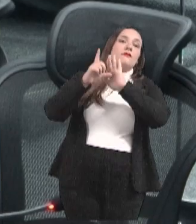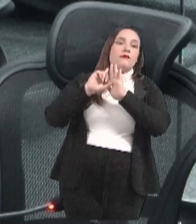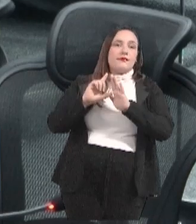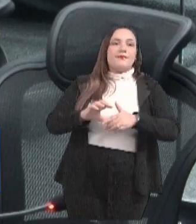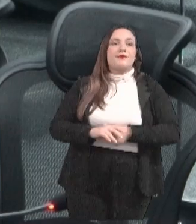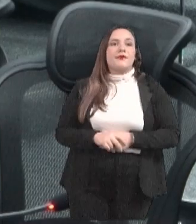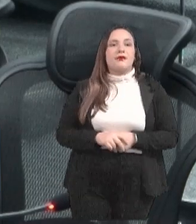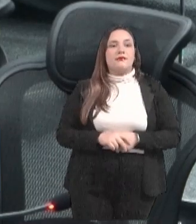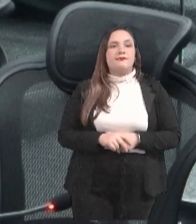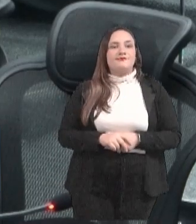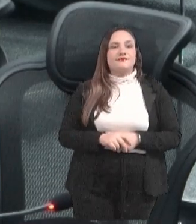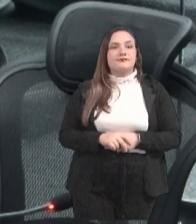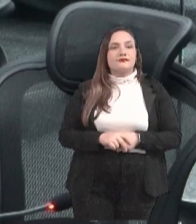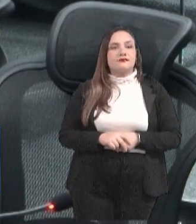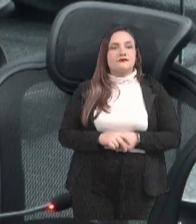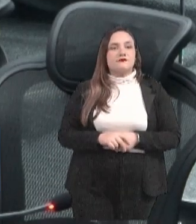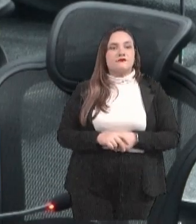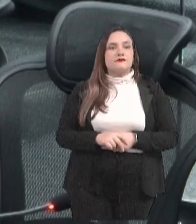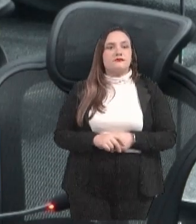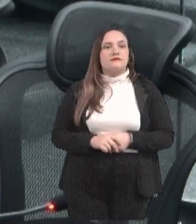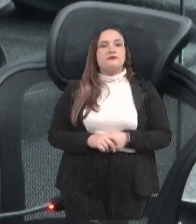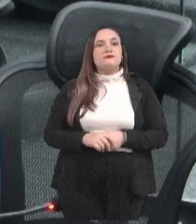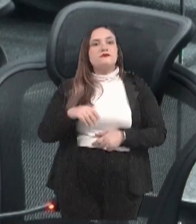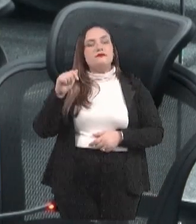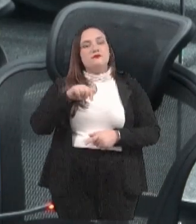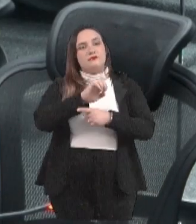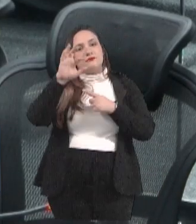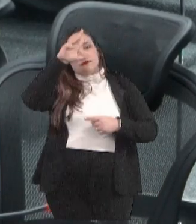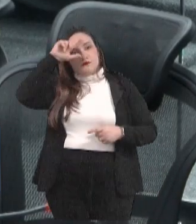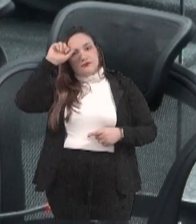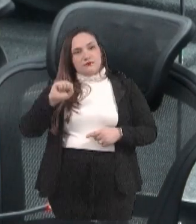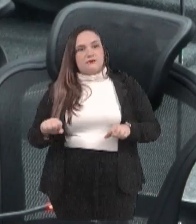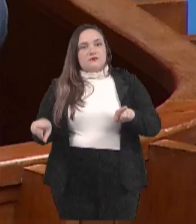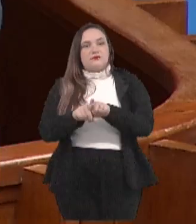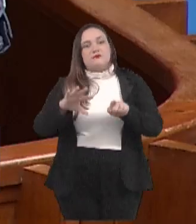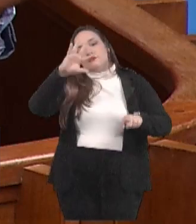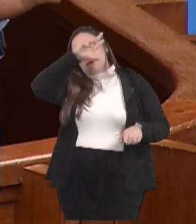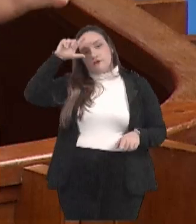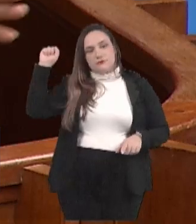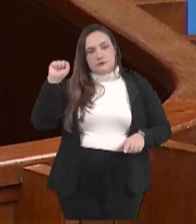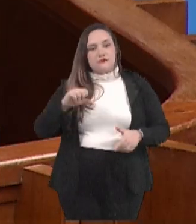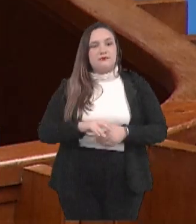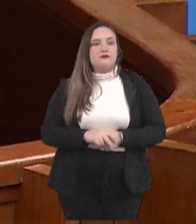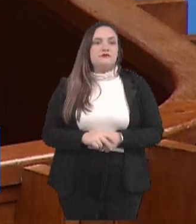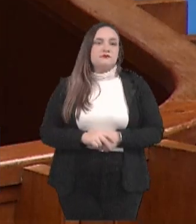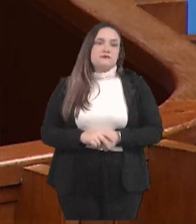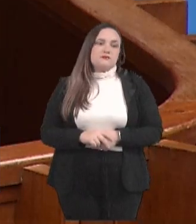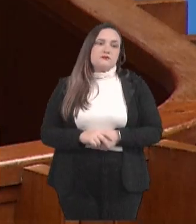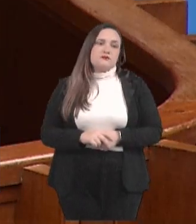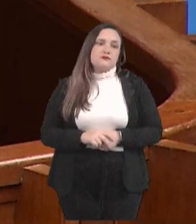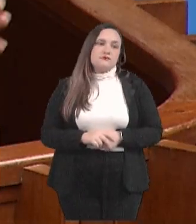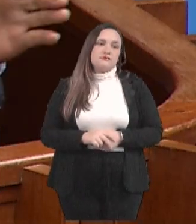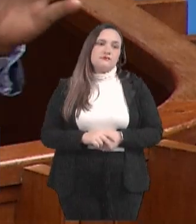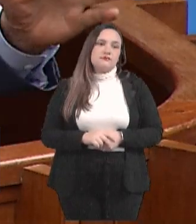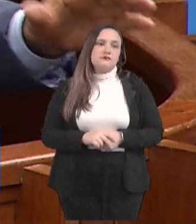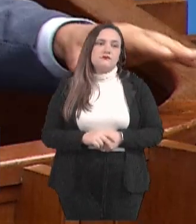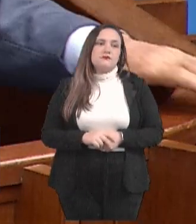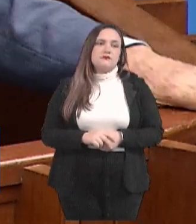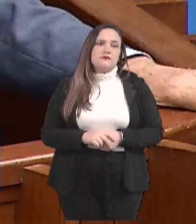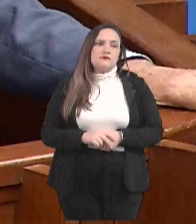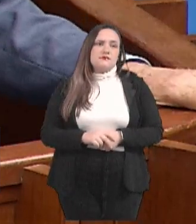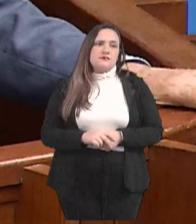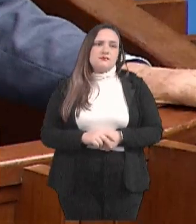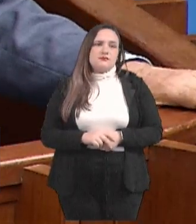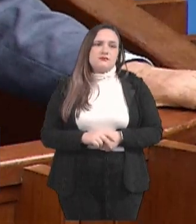esse estado maravilhoso que é Mato Grosso do Sul, Mato Grosso e tantos outros? O governo foi autorizado